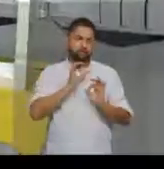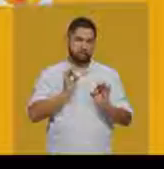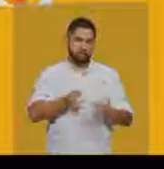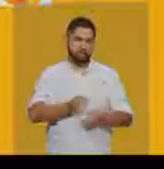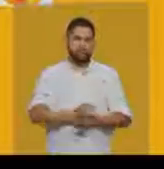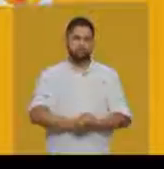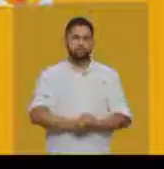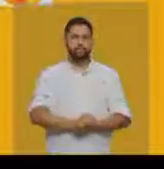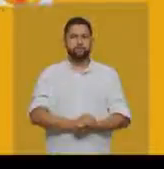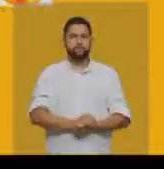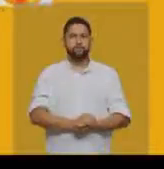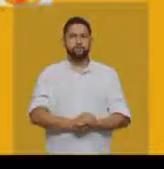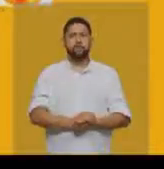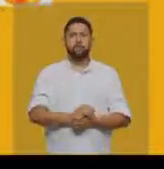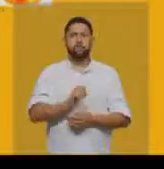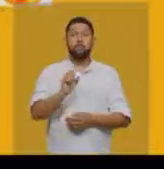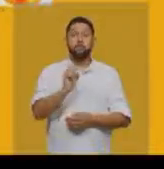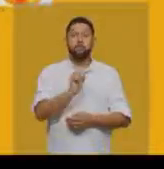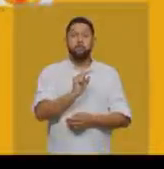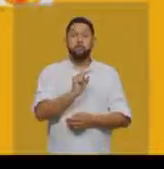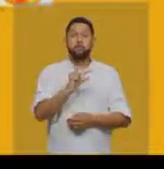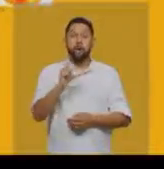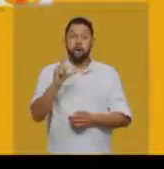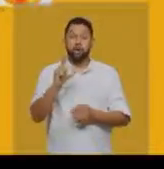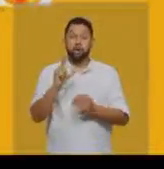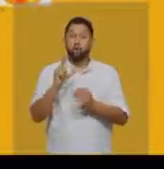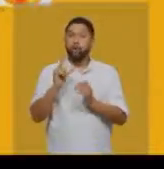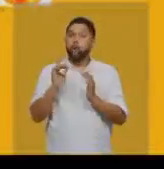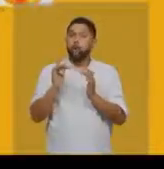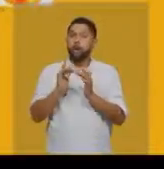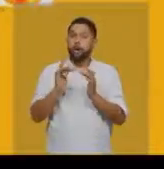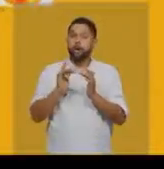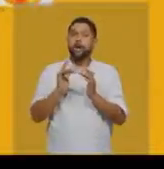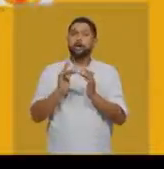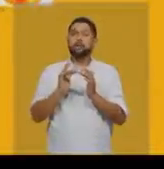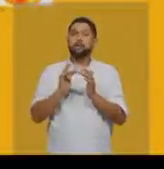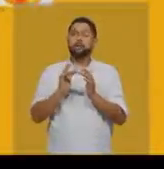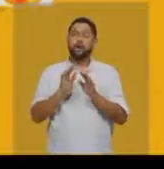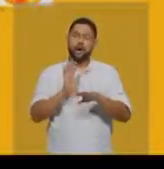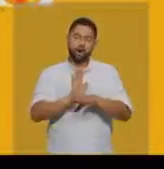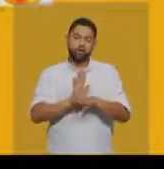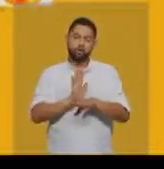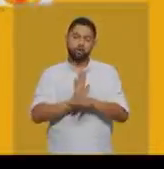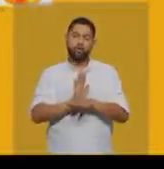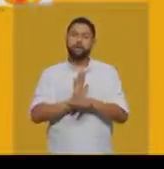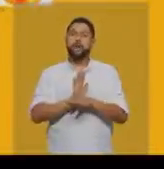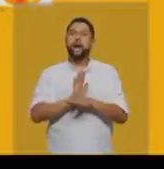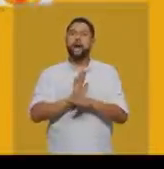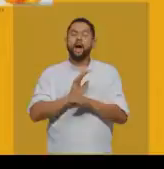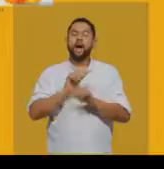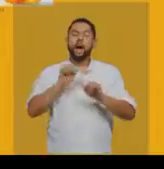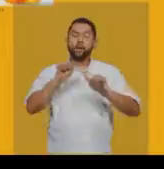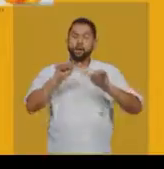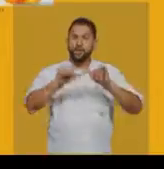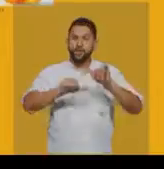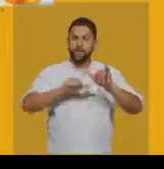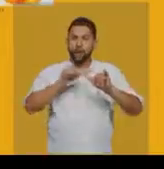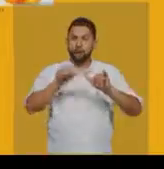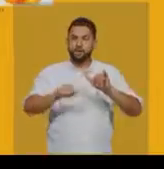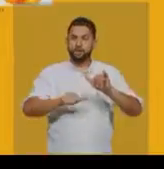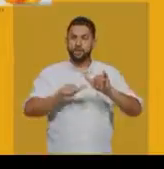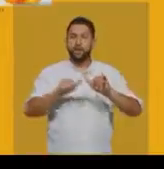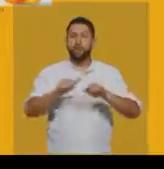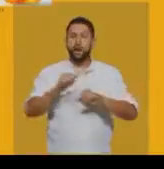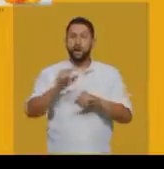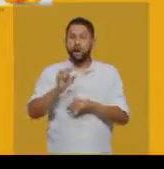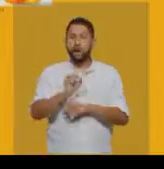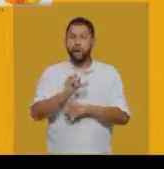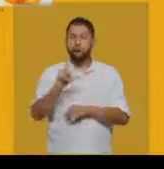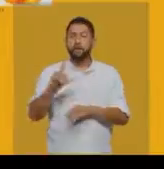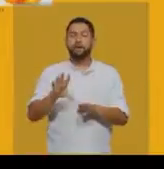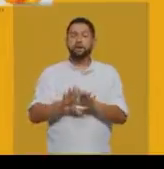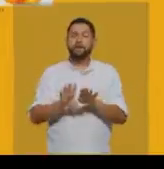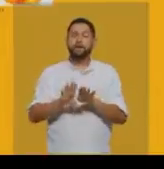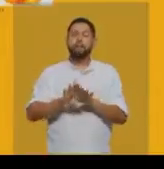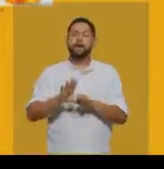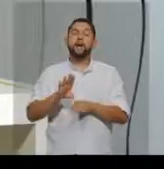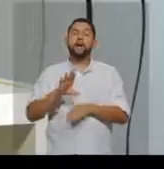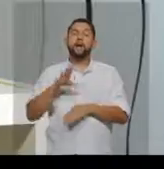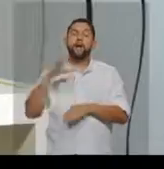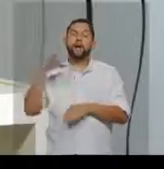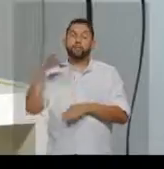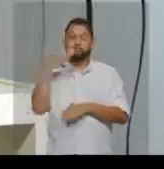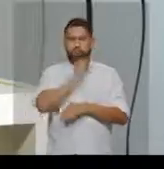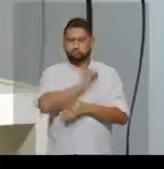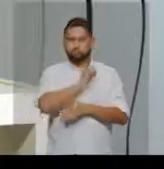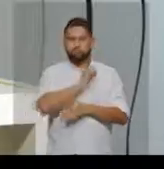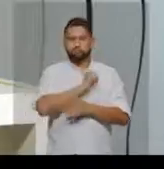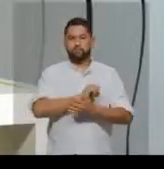Então, o aumento do contato dos reagentes favorece a reação, logo aumentando a velocidade de reação